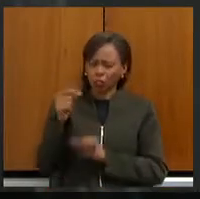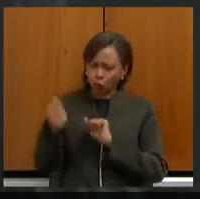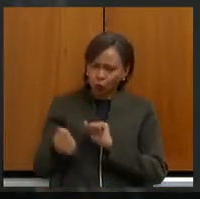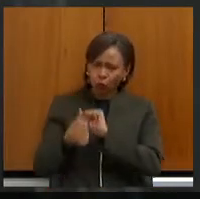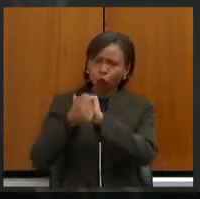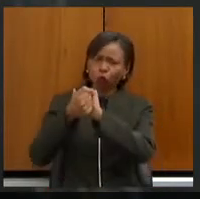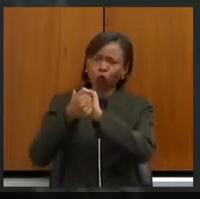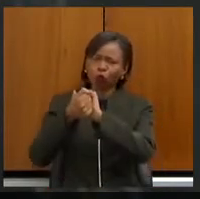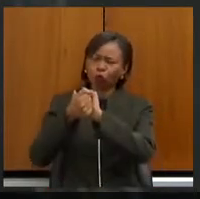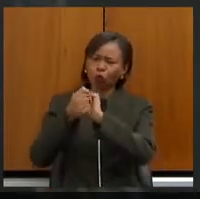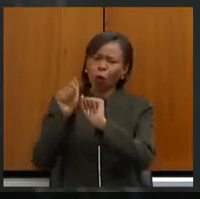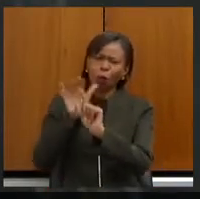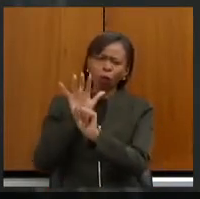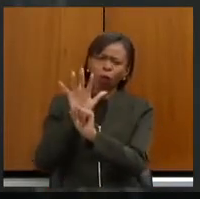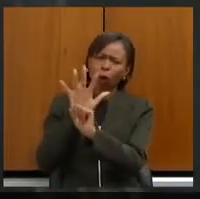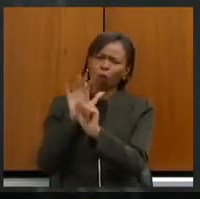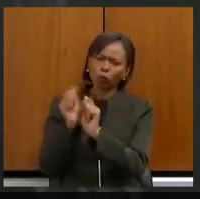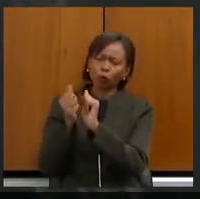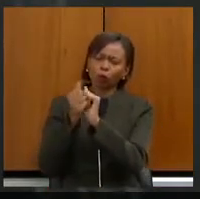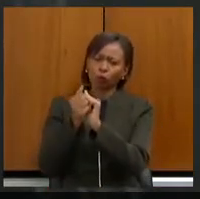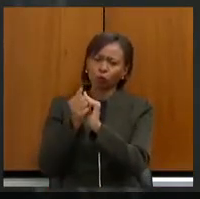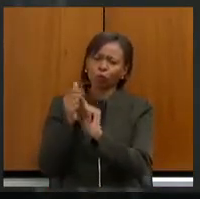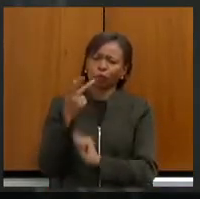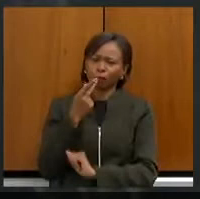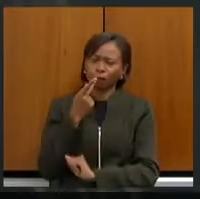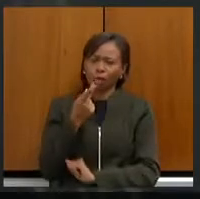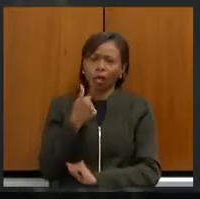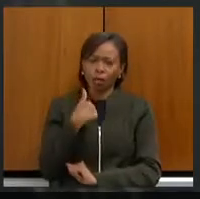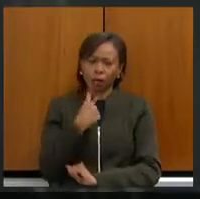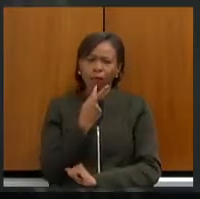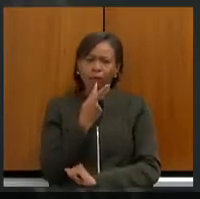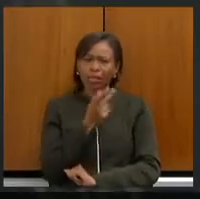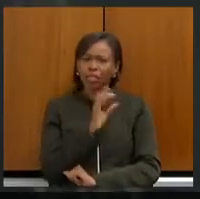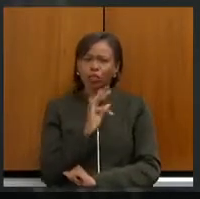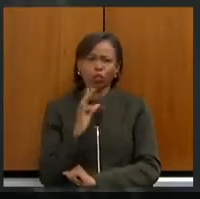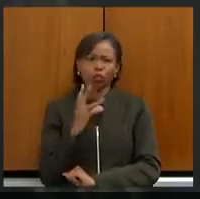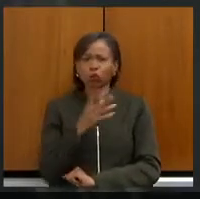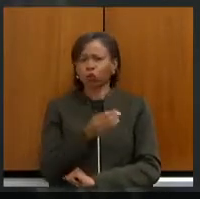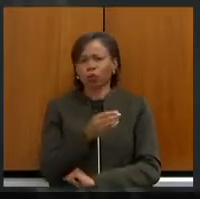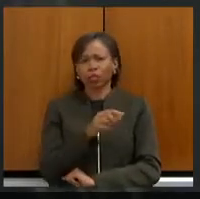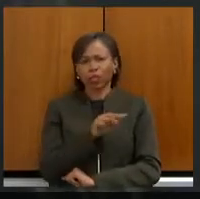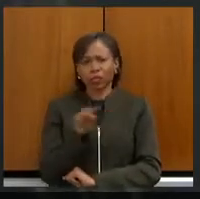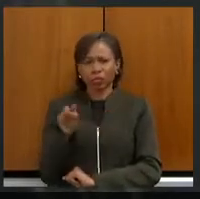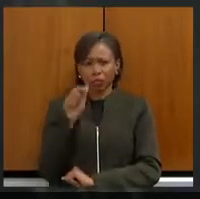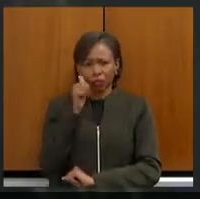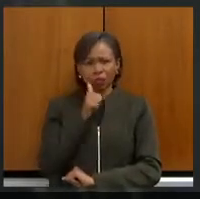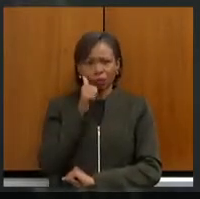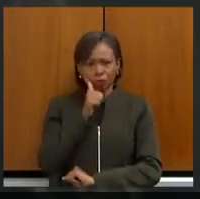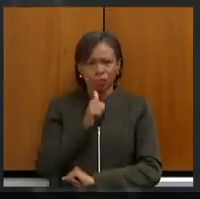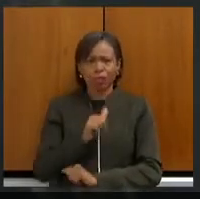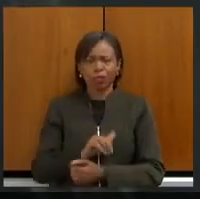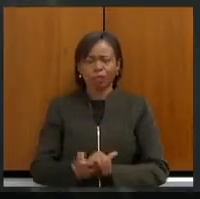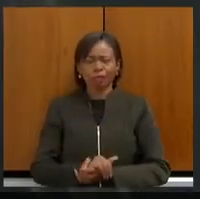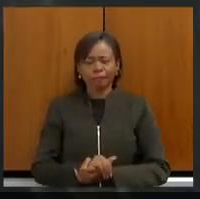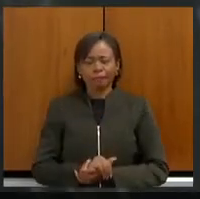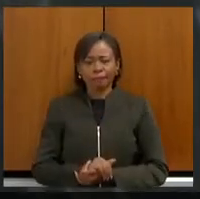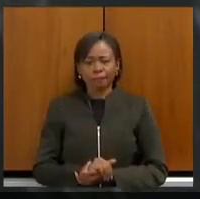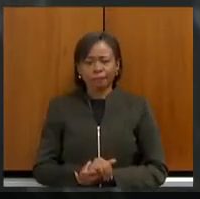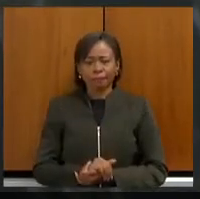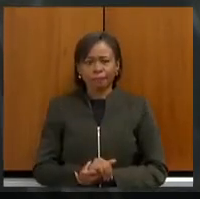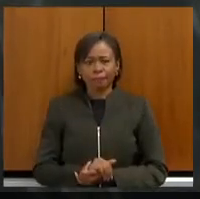então eu vou falar de todas elas por todas elas com todas elas